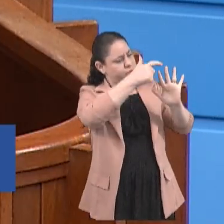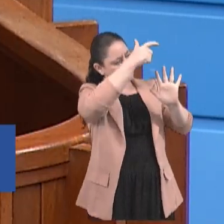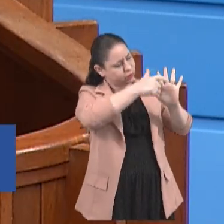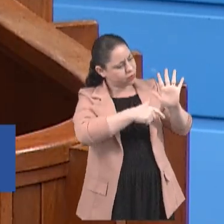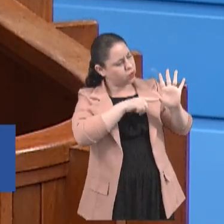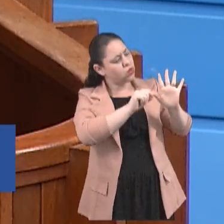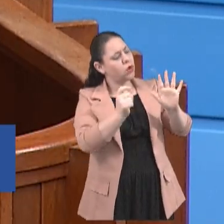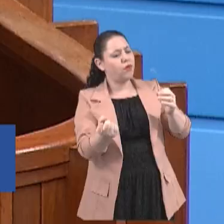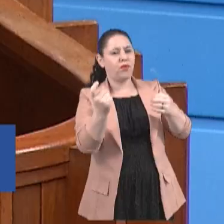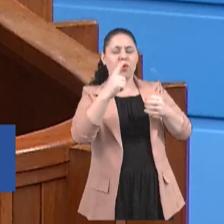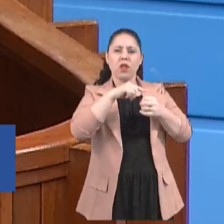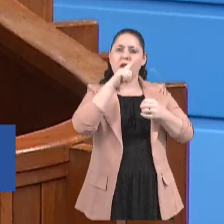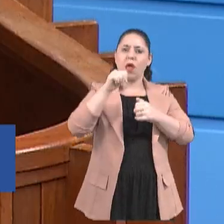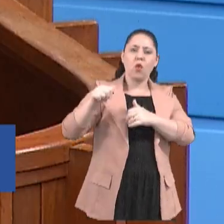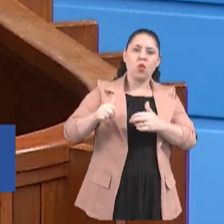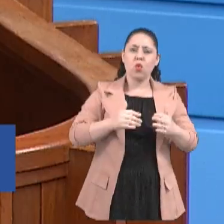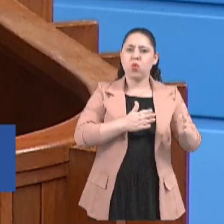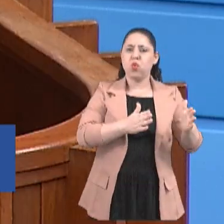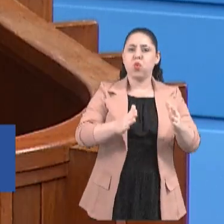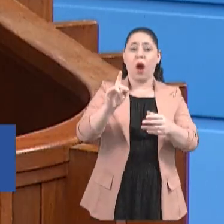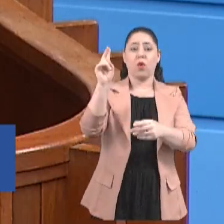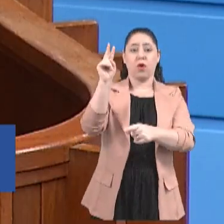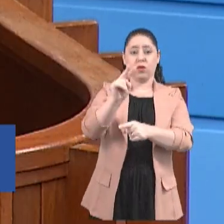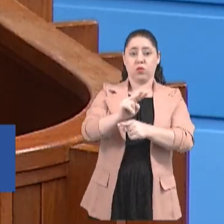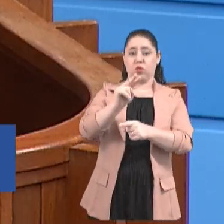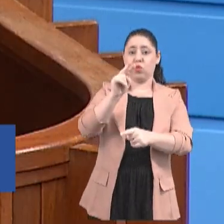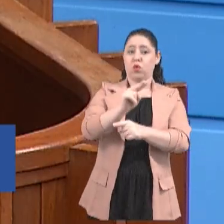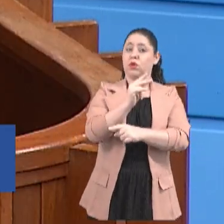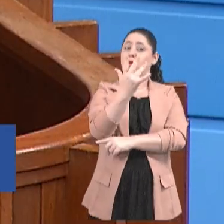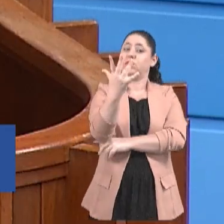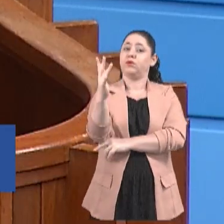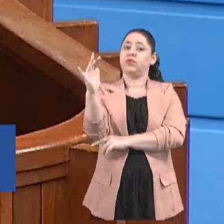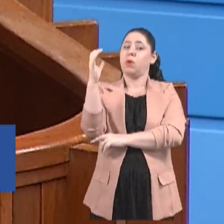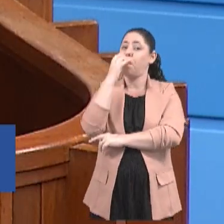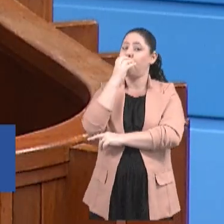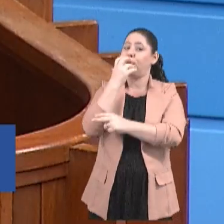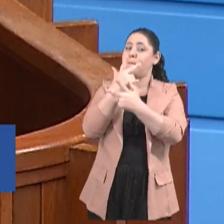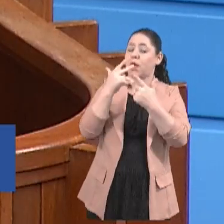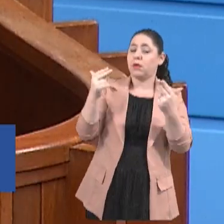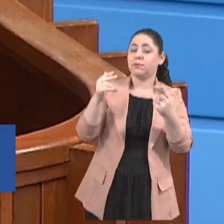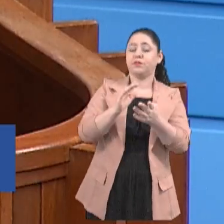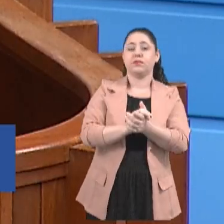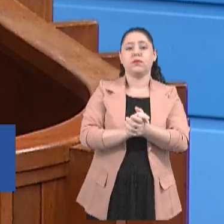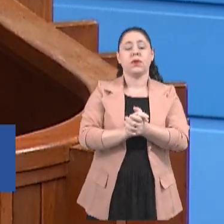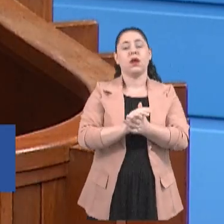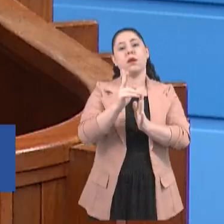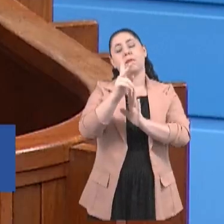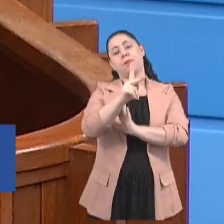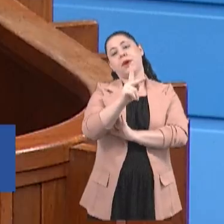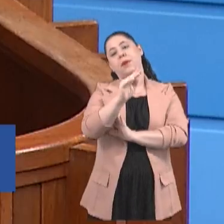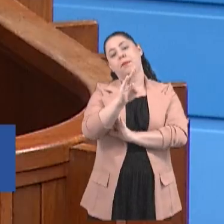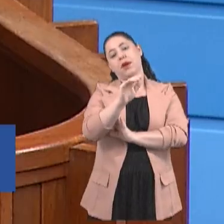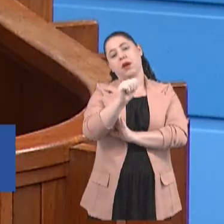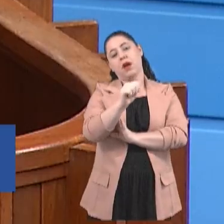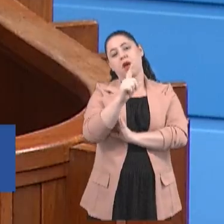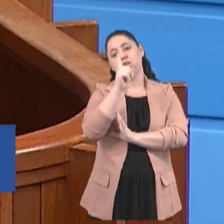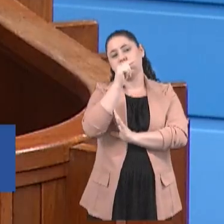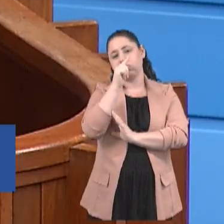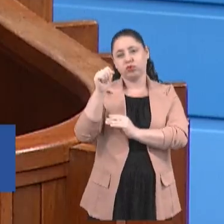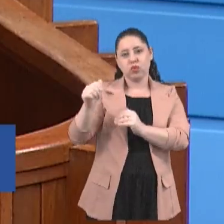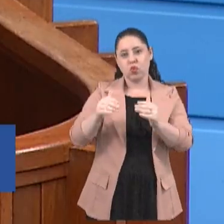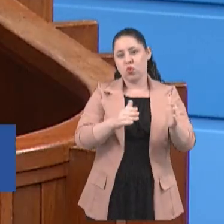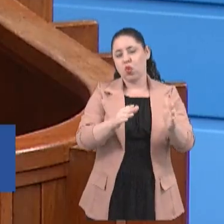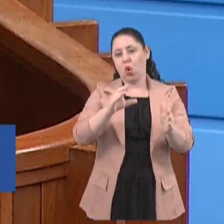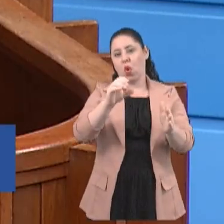questão da recuperação ambiental. Inclusive, no PBA de Bataguaçu, a ideia é trabalhar a recuperação do córrego